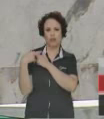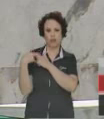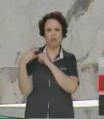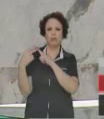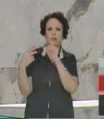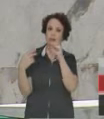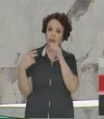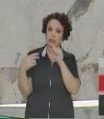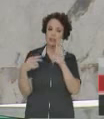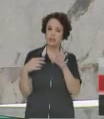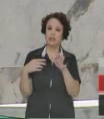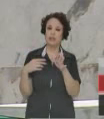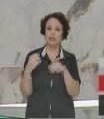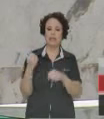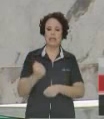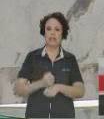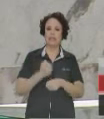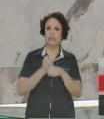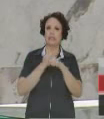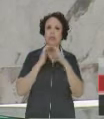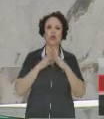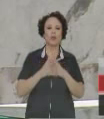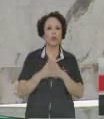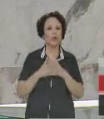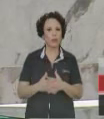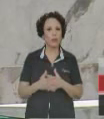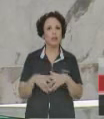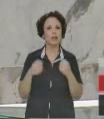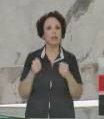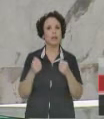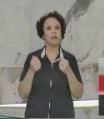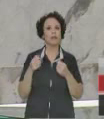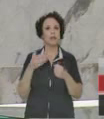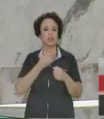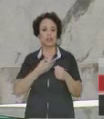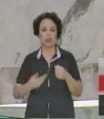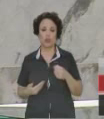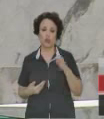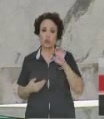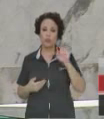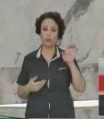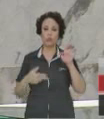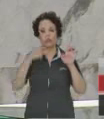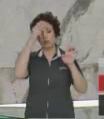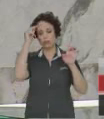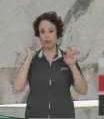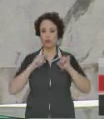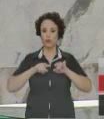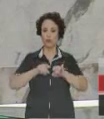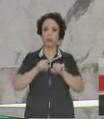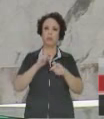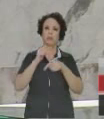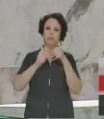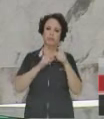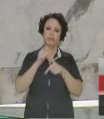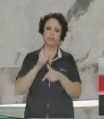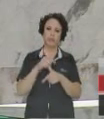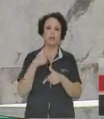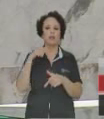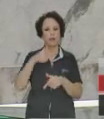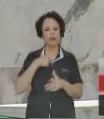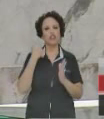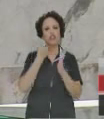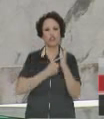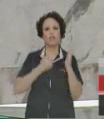complexa precisamos unir estado e prefeitura e nós iremos cobrar muito as providências a serem tomadas